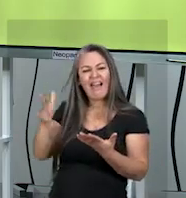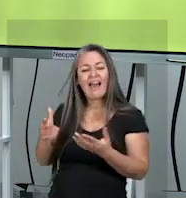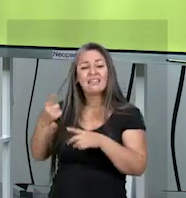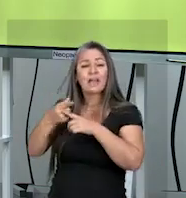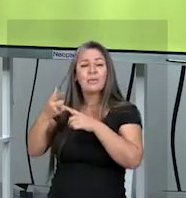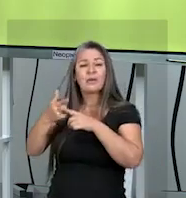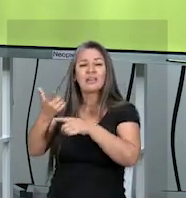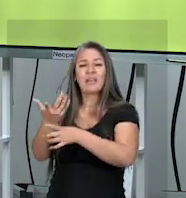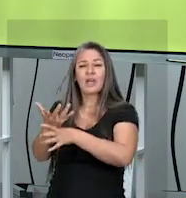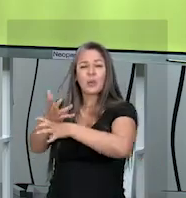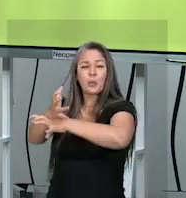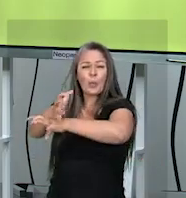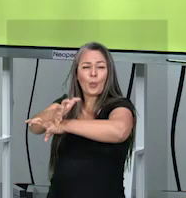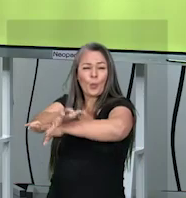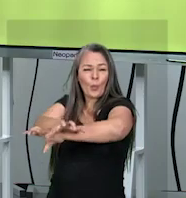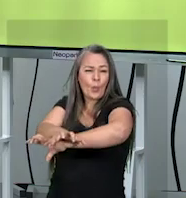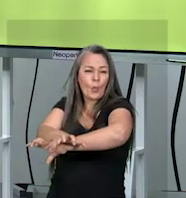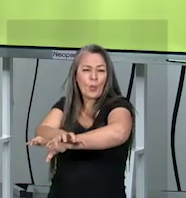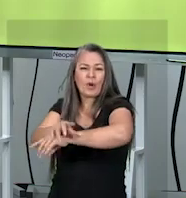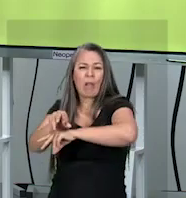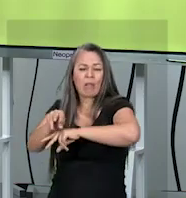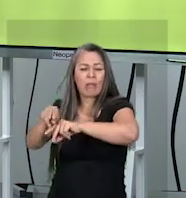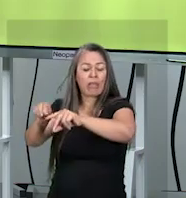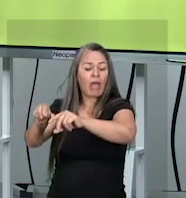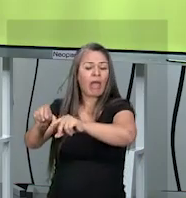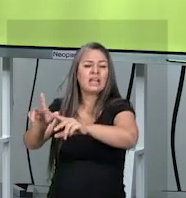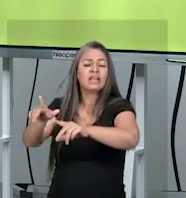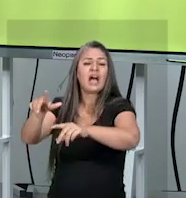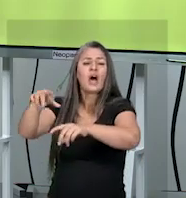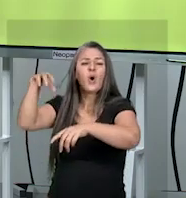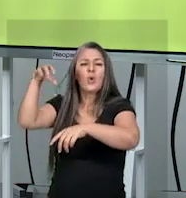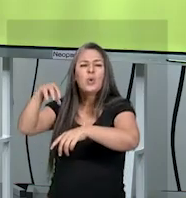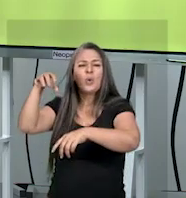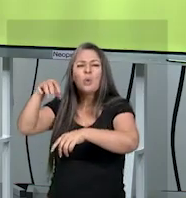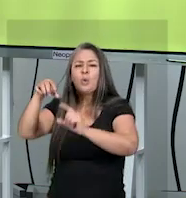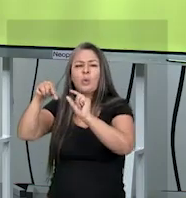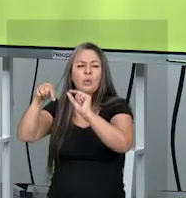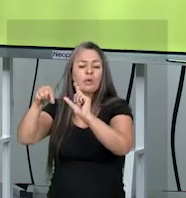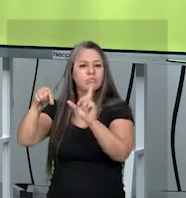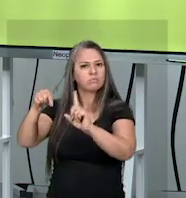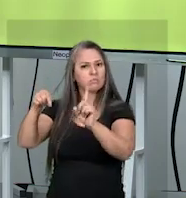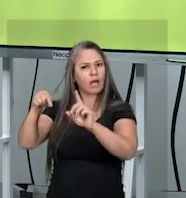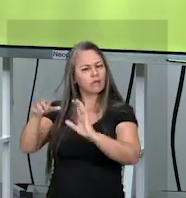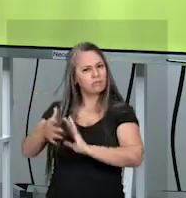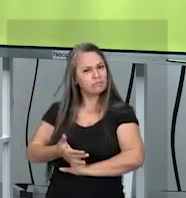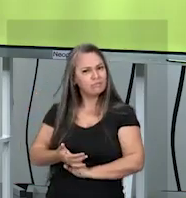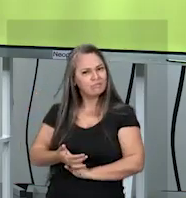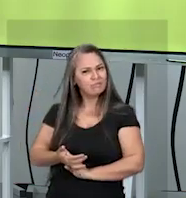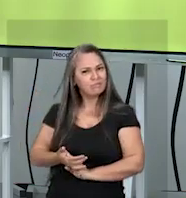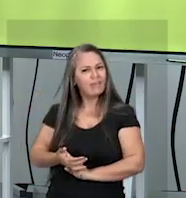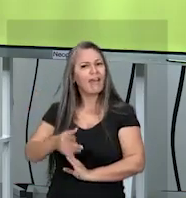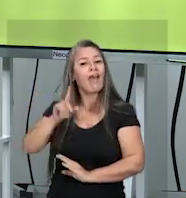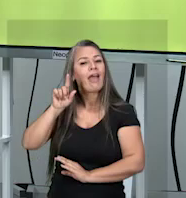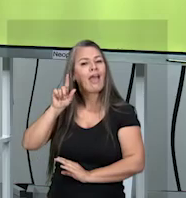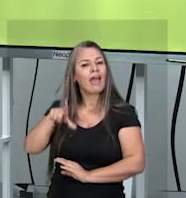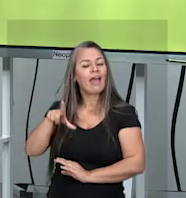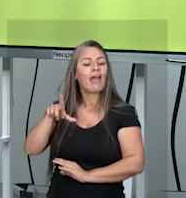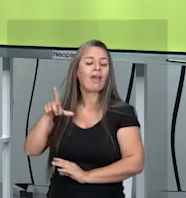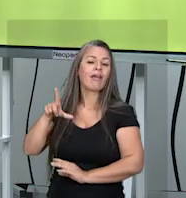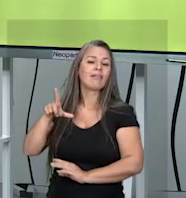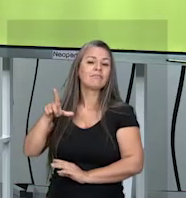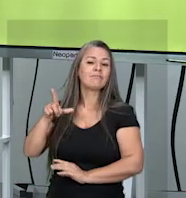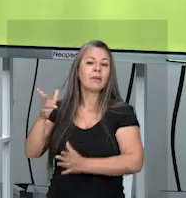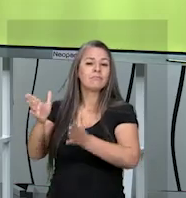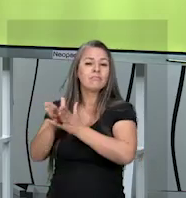do Saara, porque lá é seco, sempre seco, chove pouco. Não, não tem essa relação. É o processo histórico